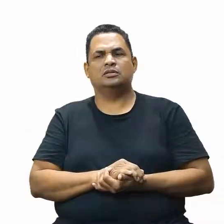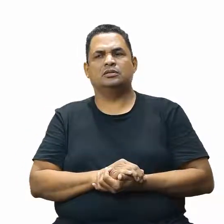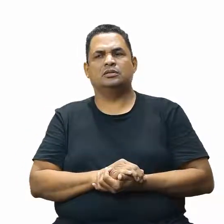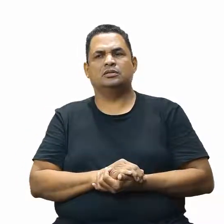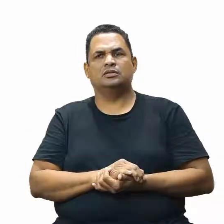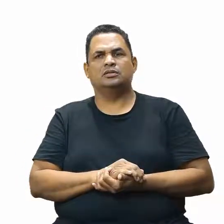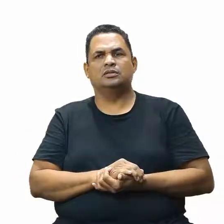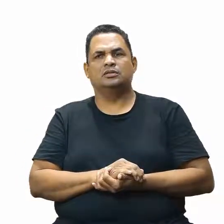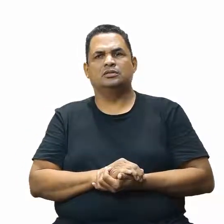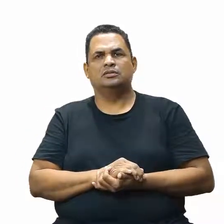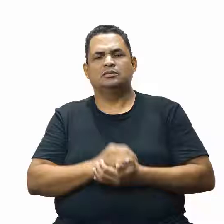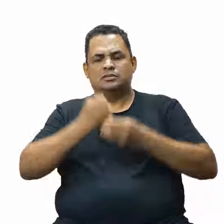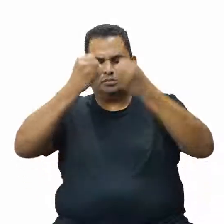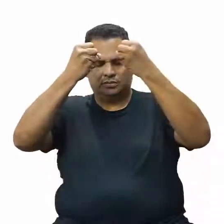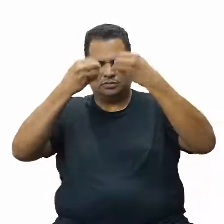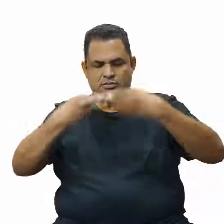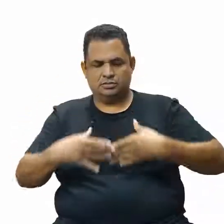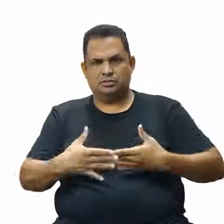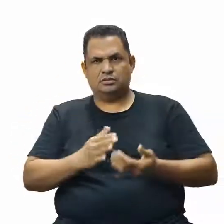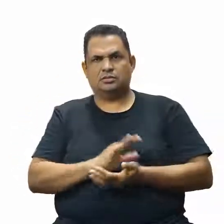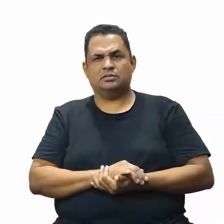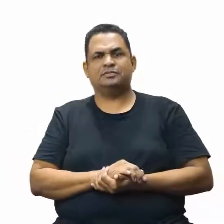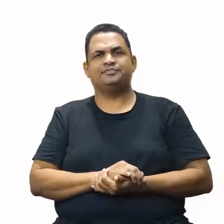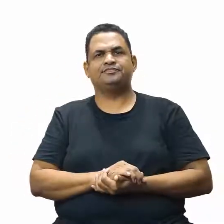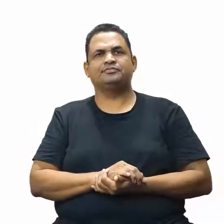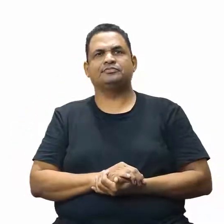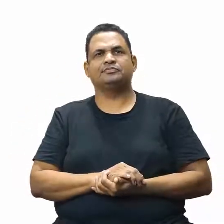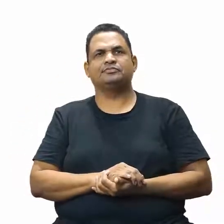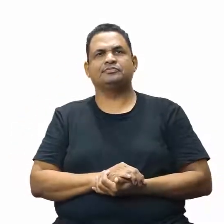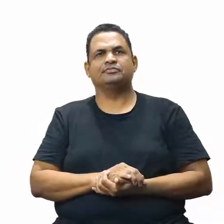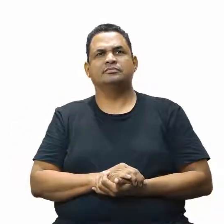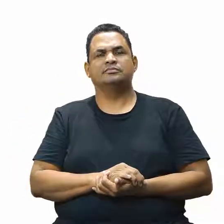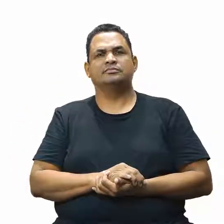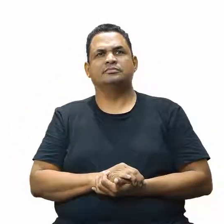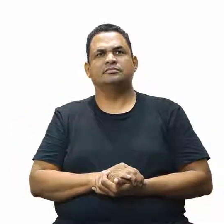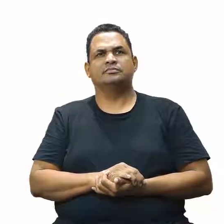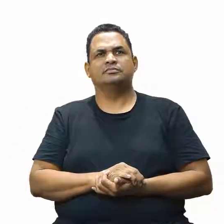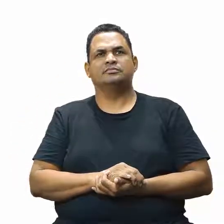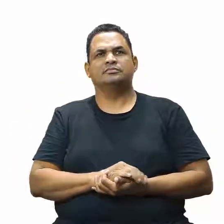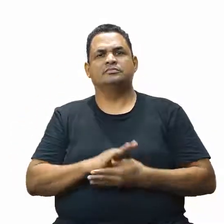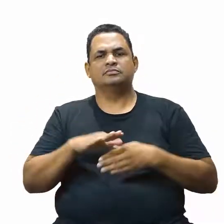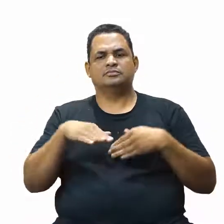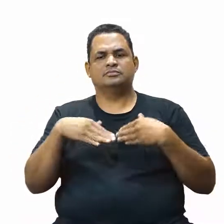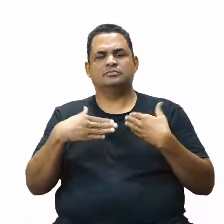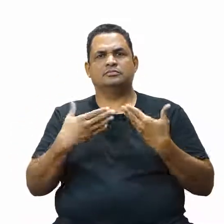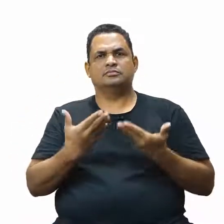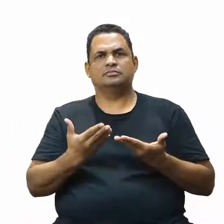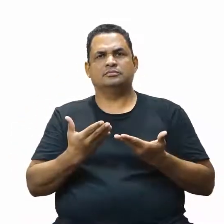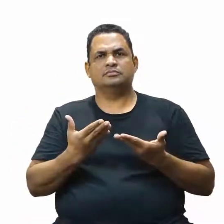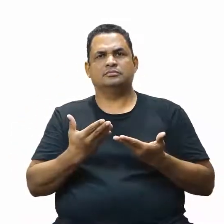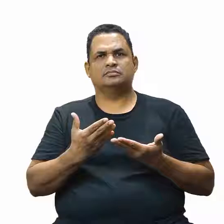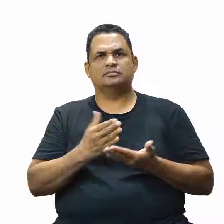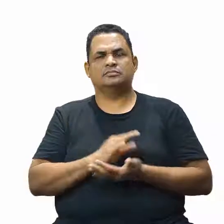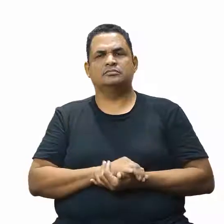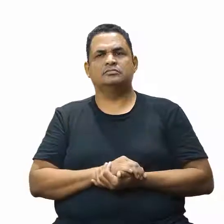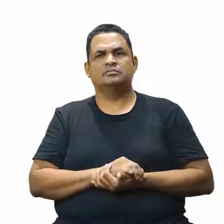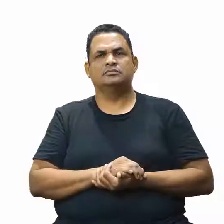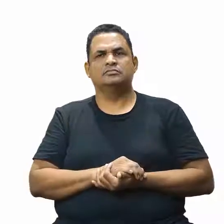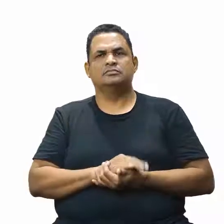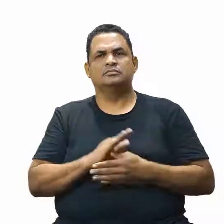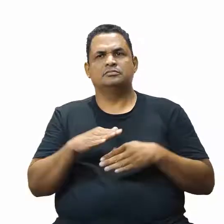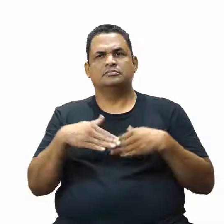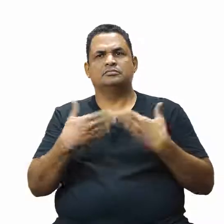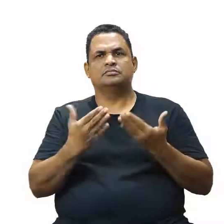me explica isso aí. Aqui, galera. Quando você quer, pode voltar aqui para mim, quando você